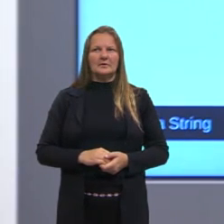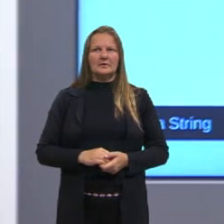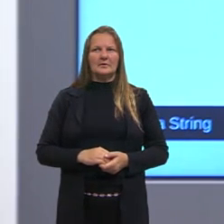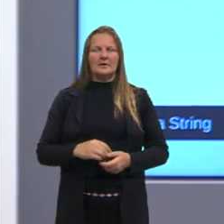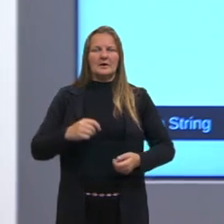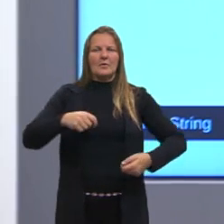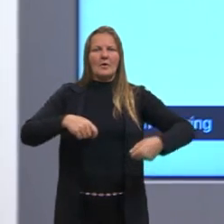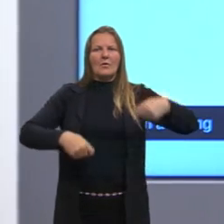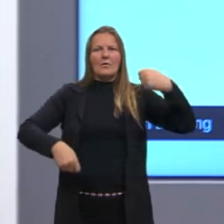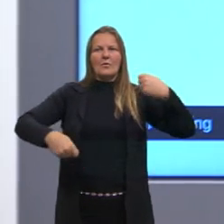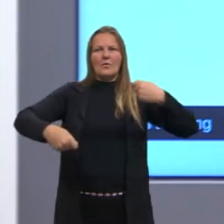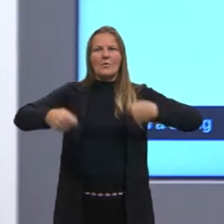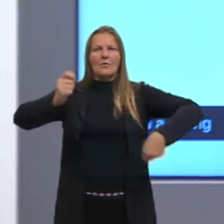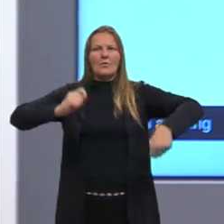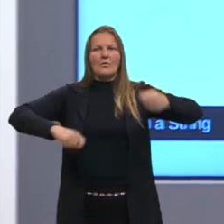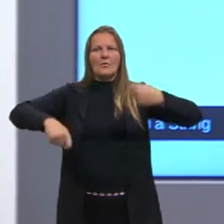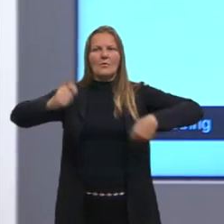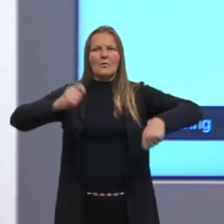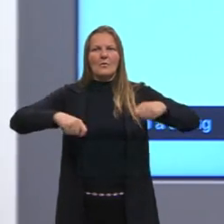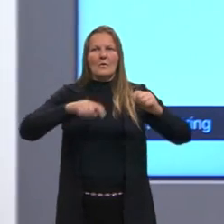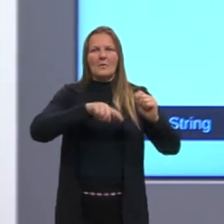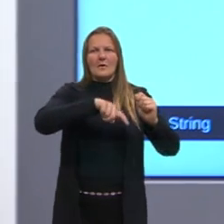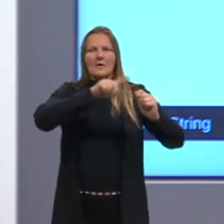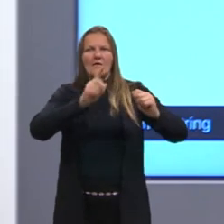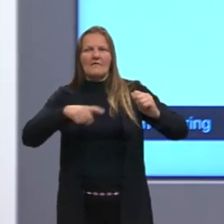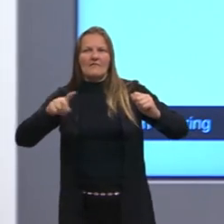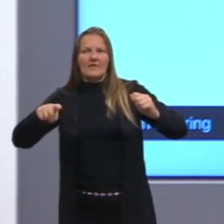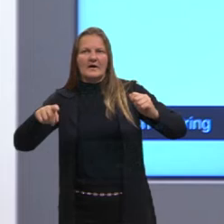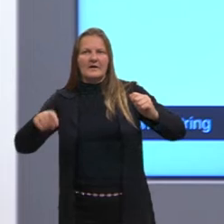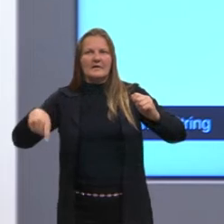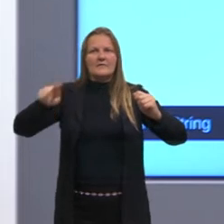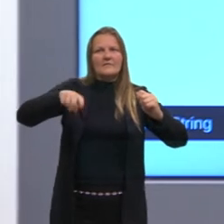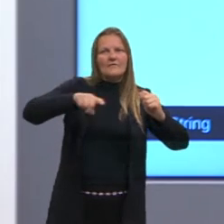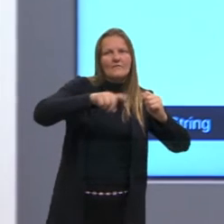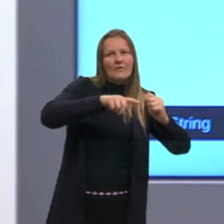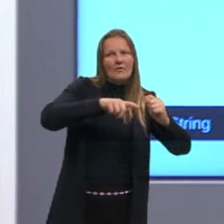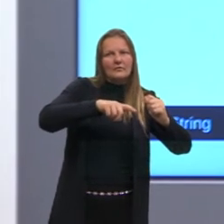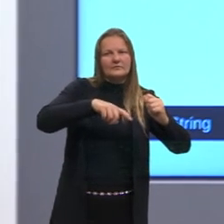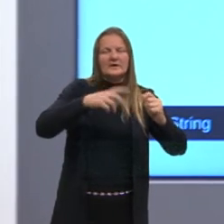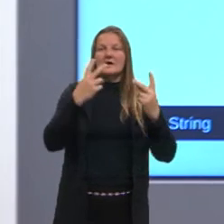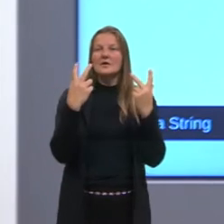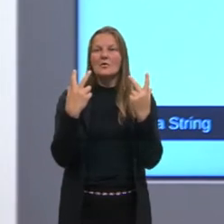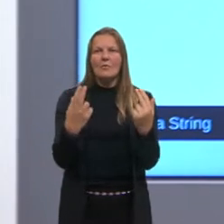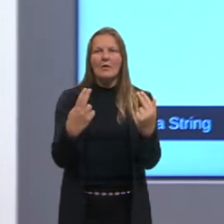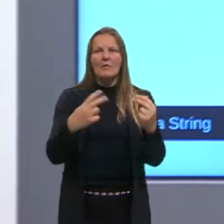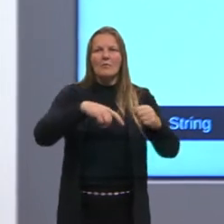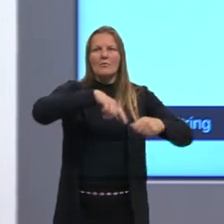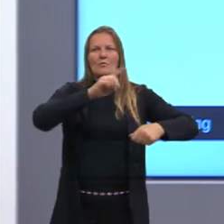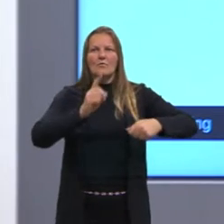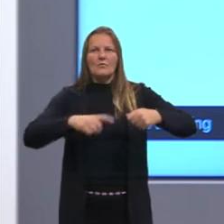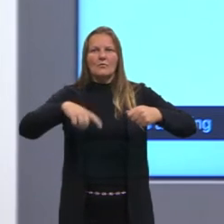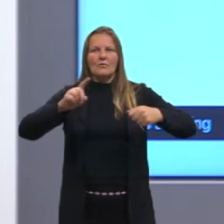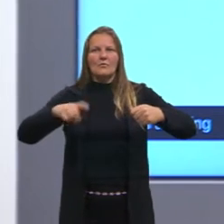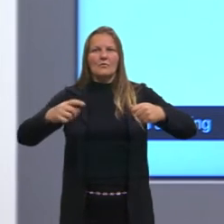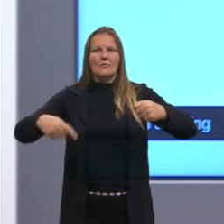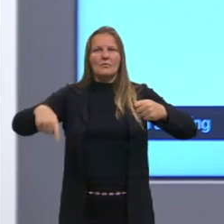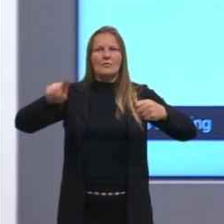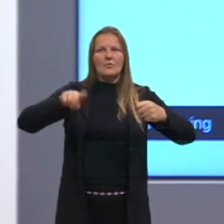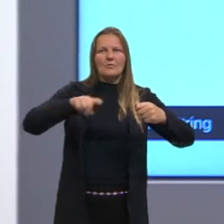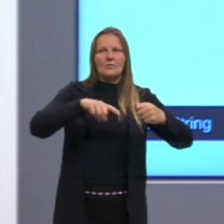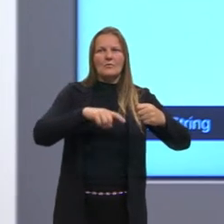Ela, então, se torna uma onda quase que perfeita, né? Ela vai e volta com a mesma intensidade. Eu vou botar no manual aqui pra gente